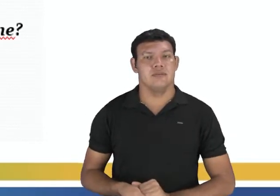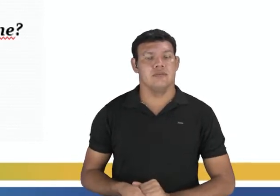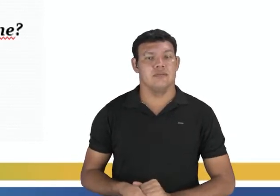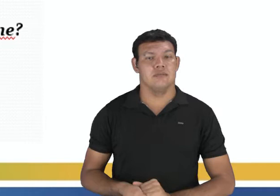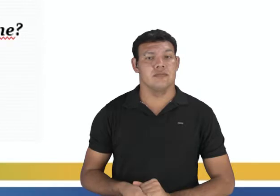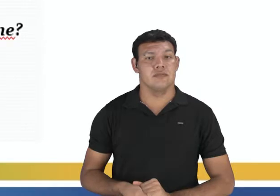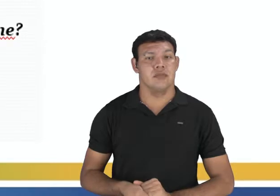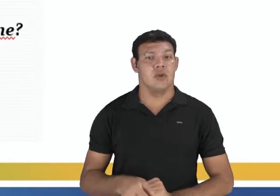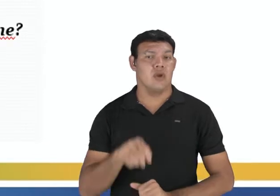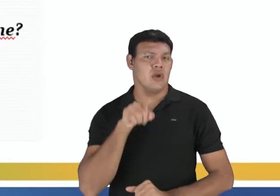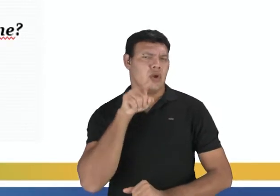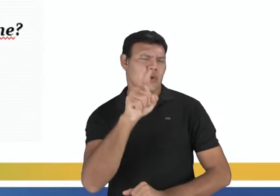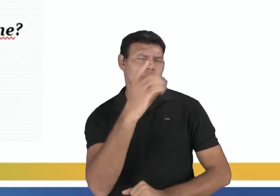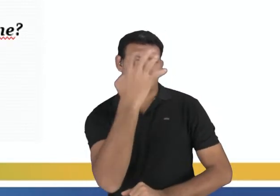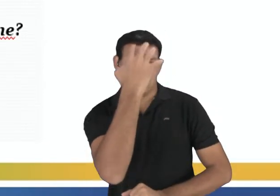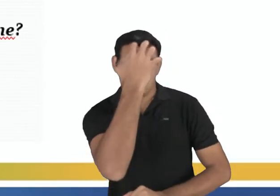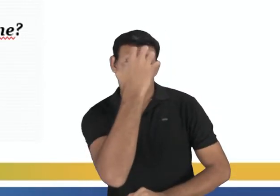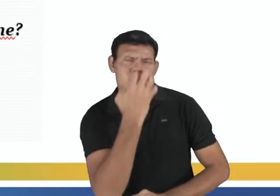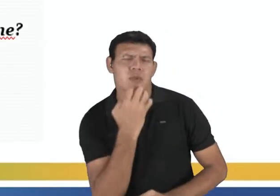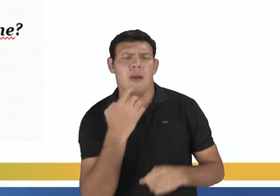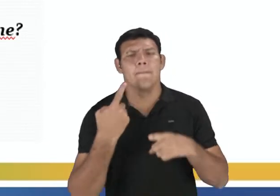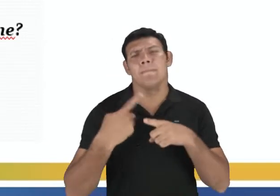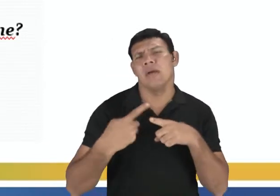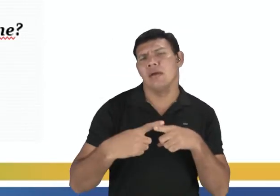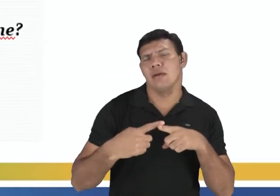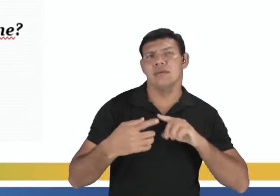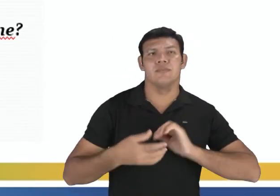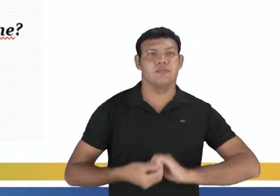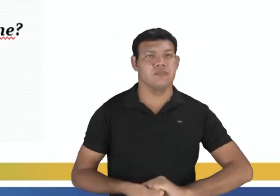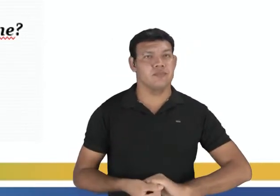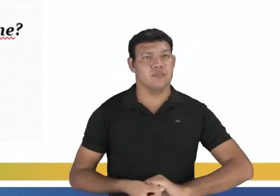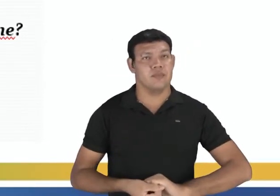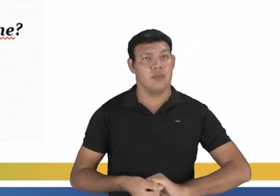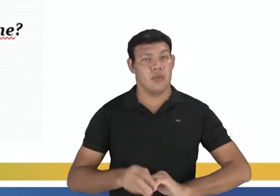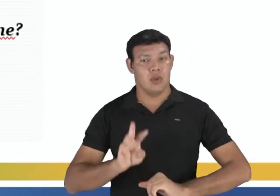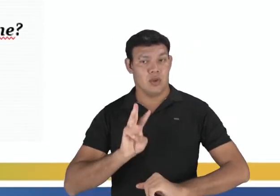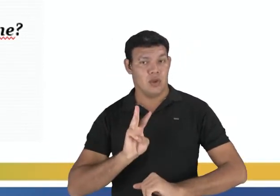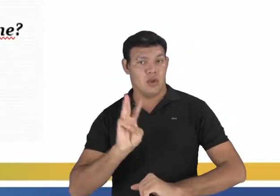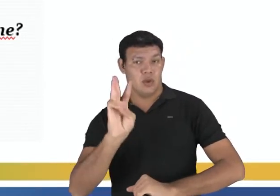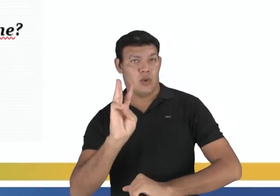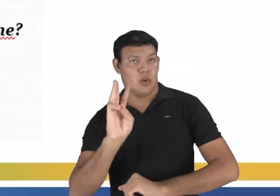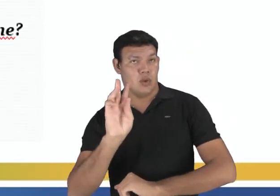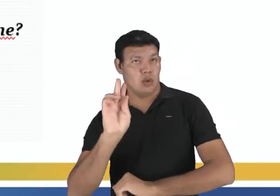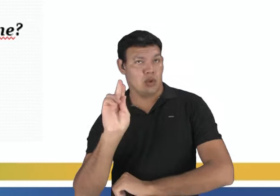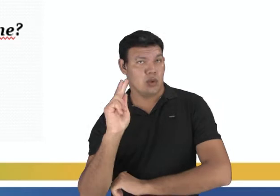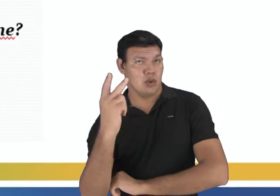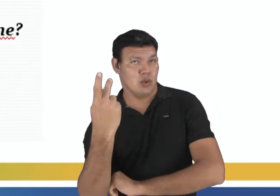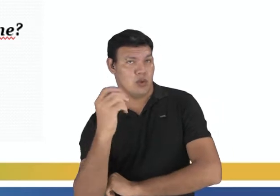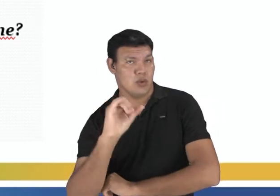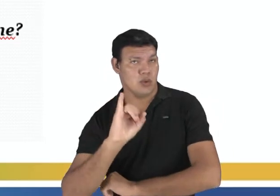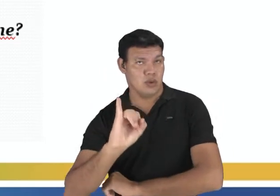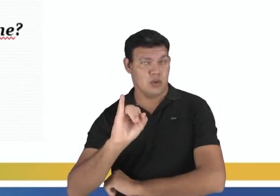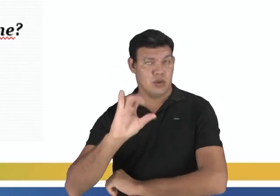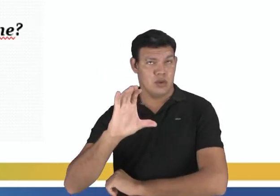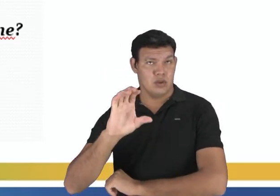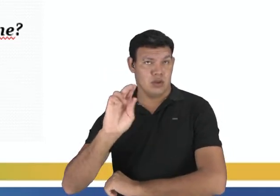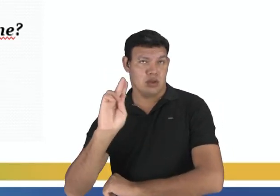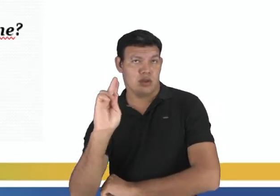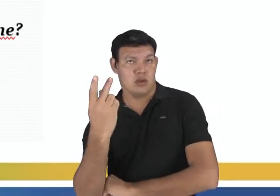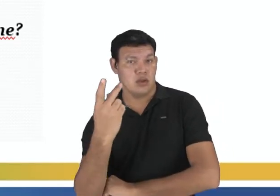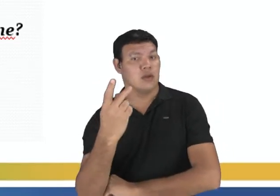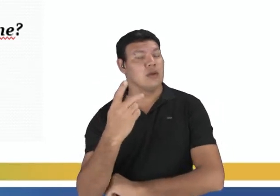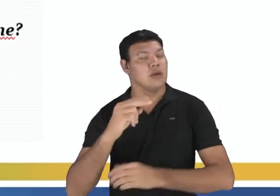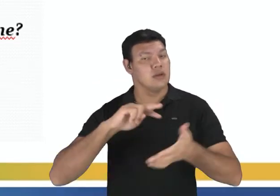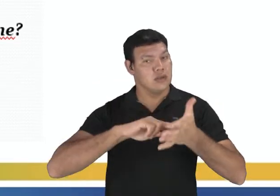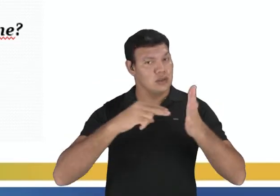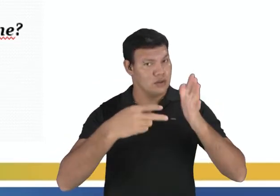brava? Which. Which também significa qual, igual what, mas which tem